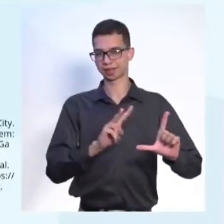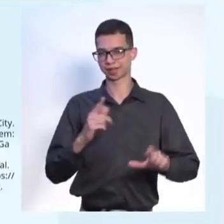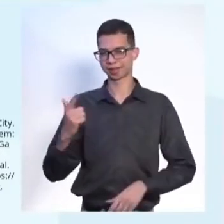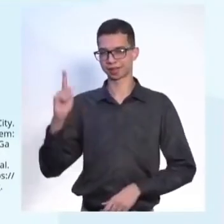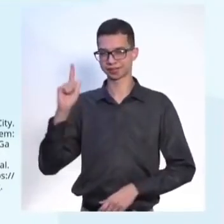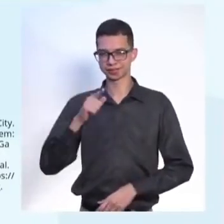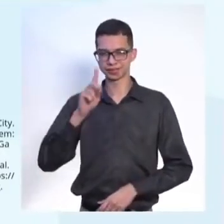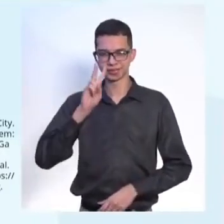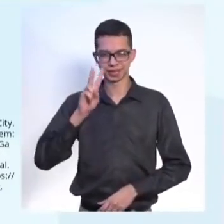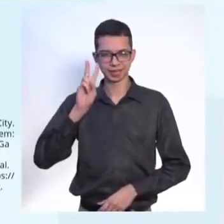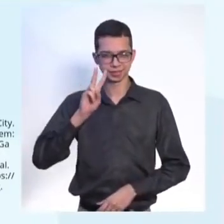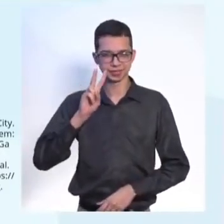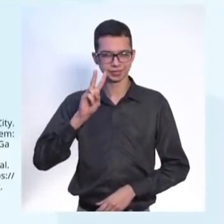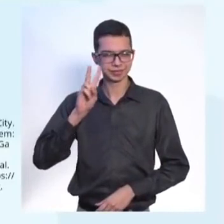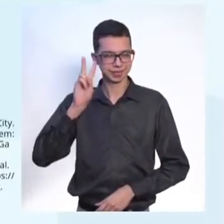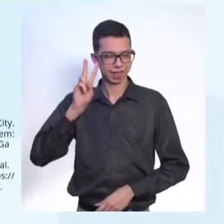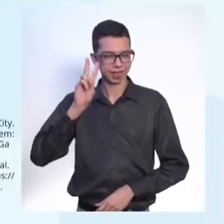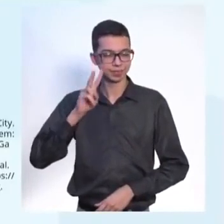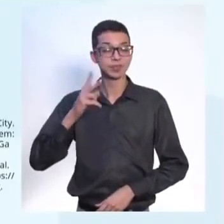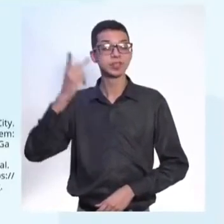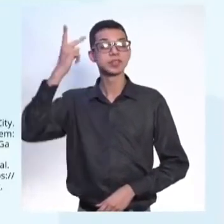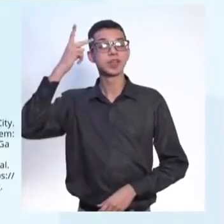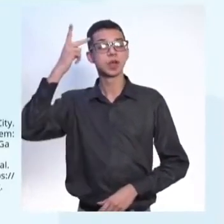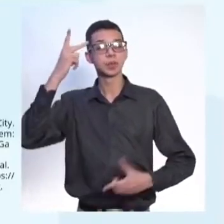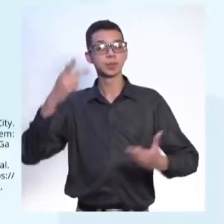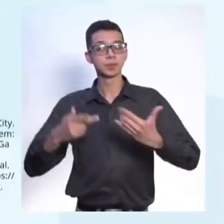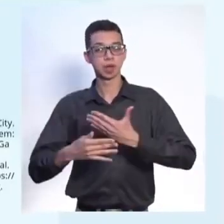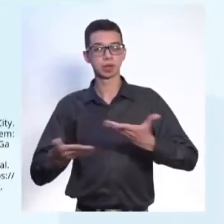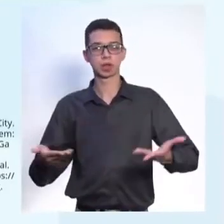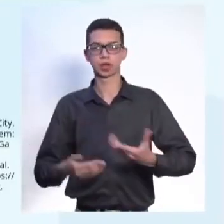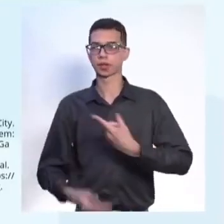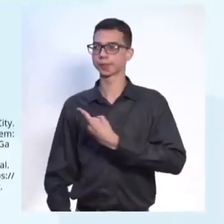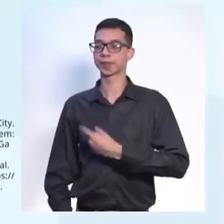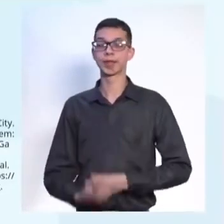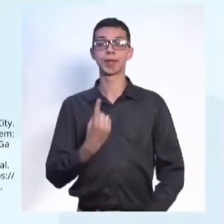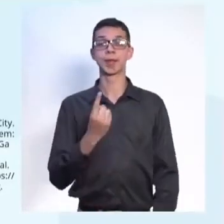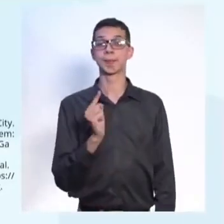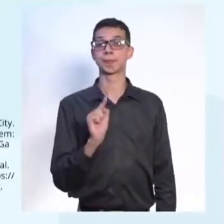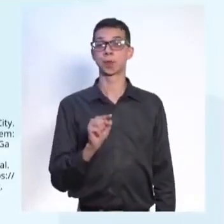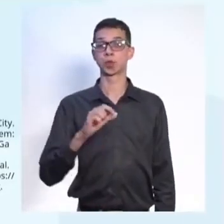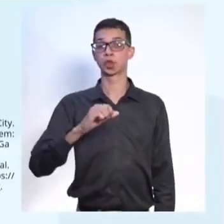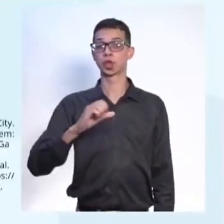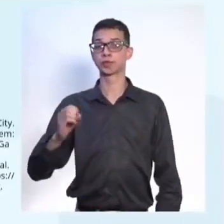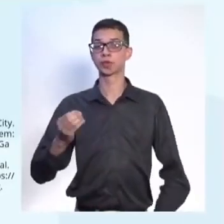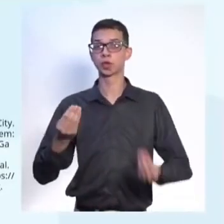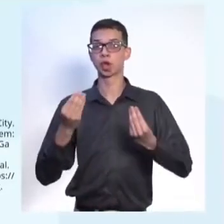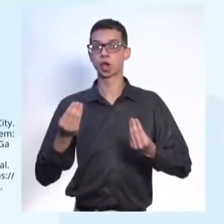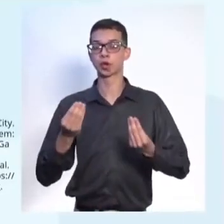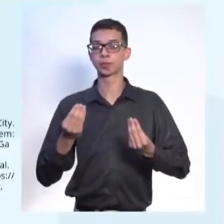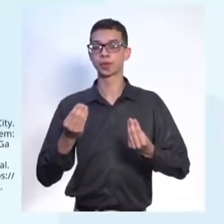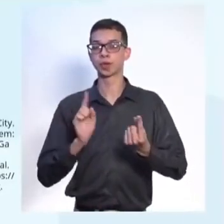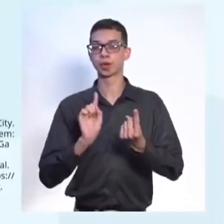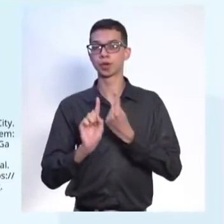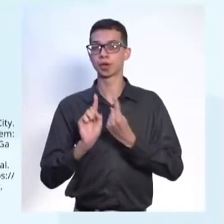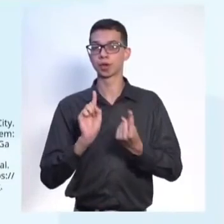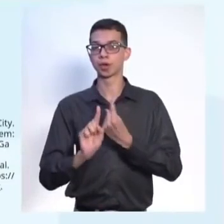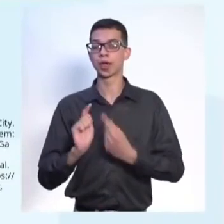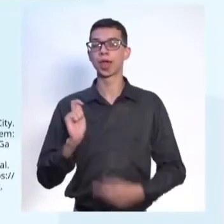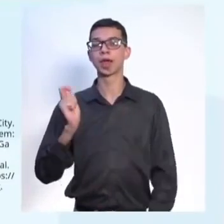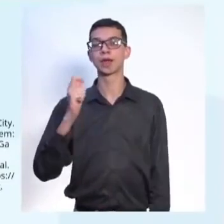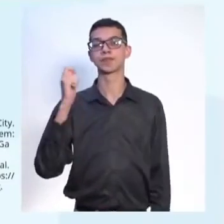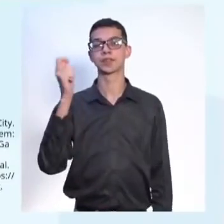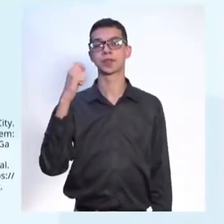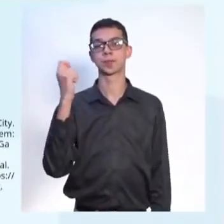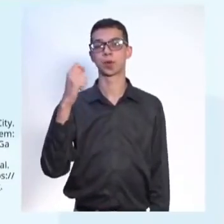São Paulo. E nós temos aí em 1900, olha só como que era a Avenida Paulista. A Avenida Paulista era uma avenida